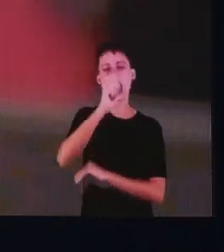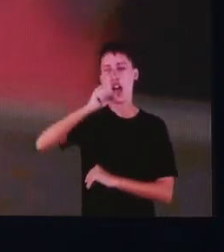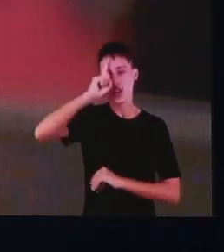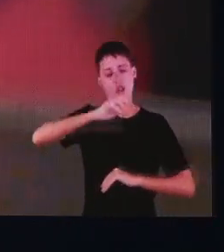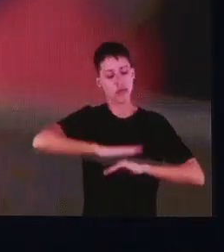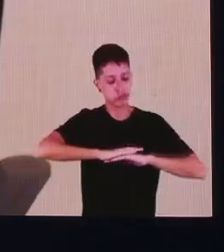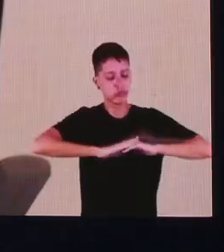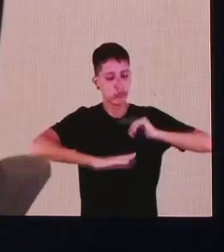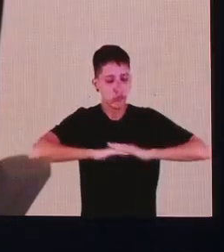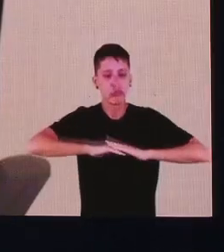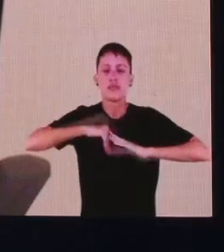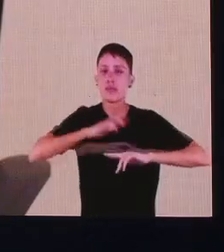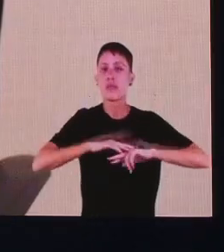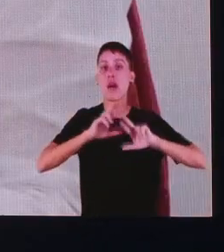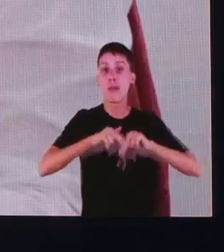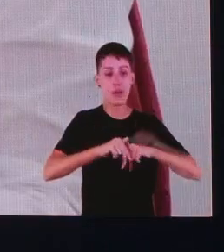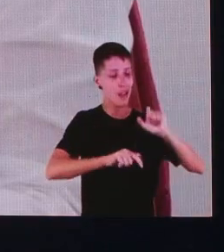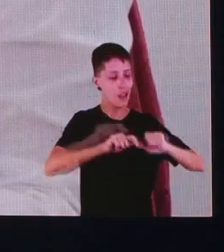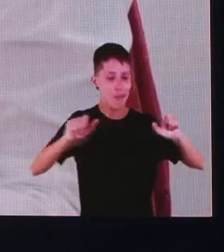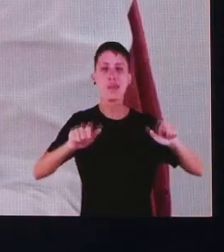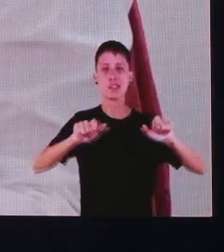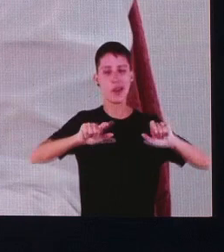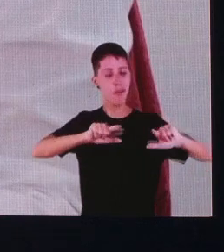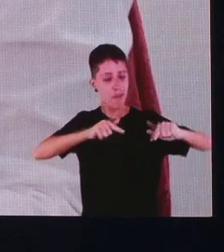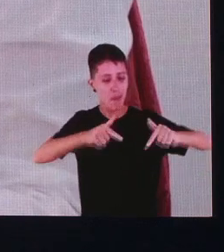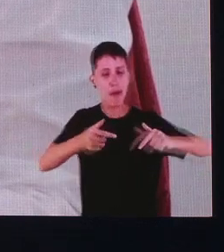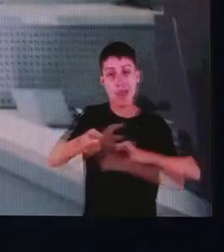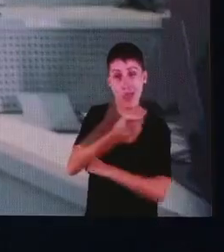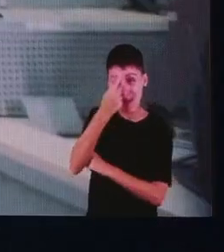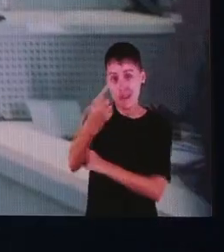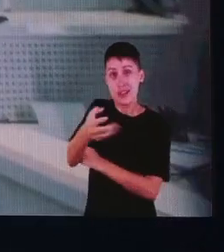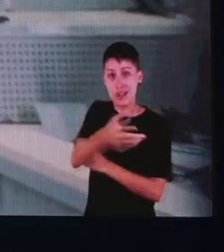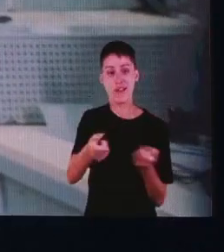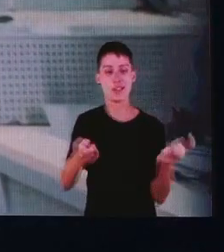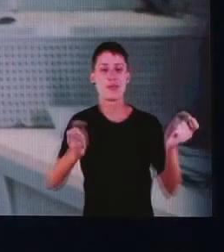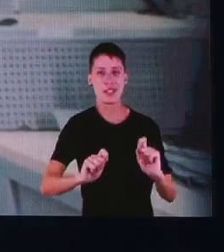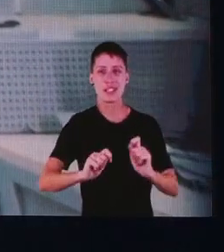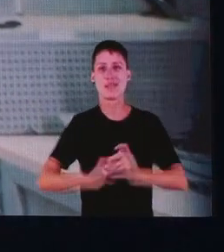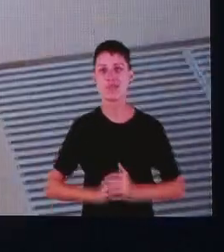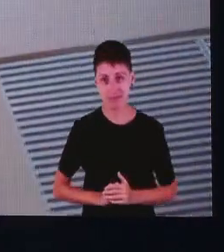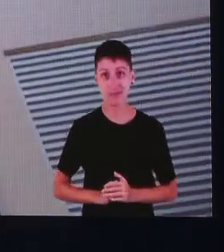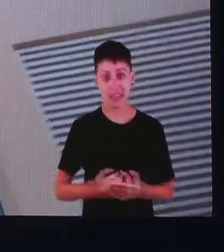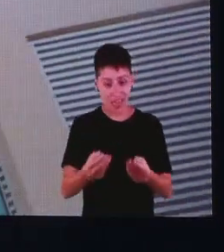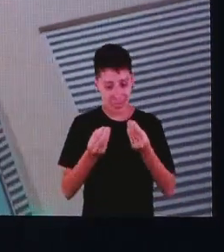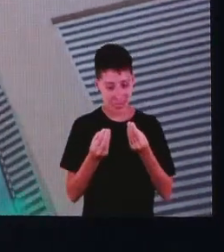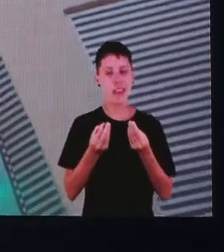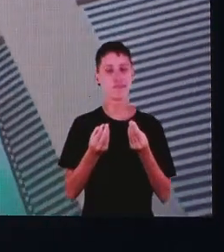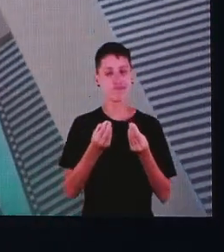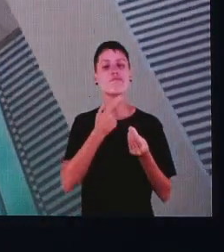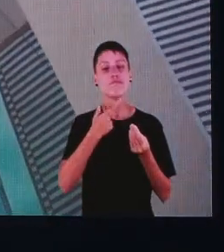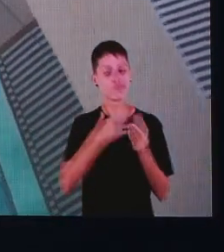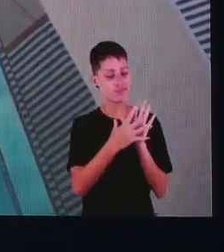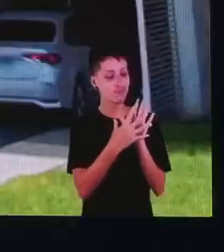construída diariamente por pessoas que abrem caminho para novas ideias e possibilidades. e que nos